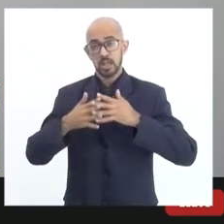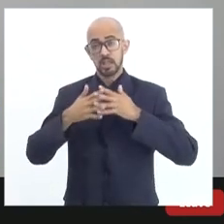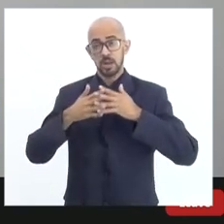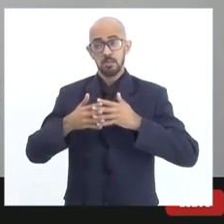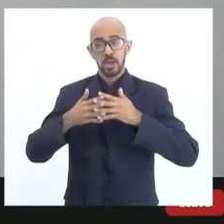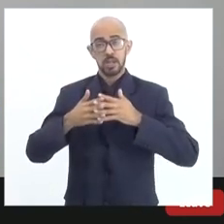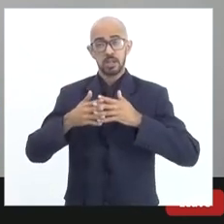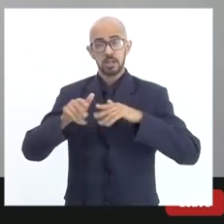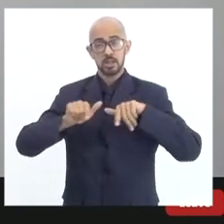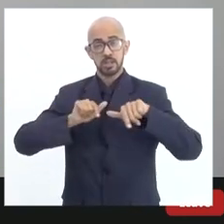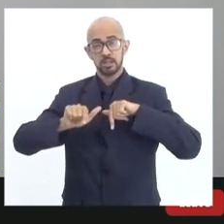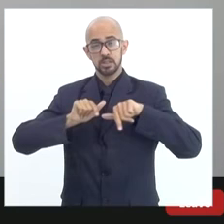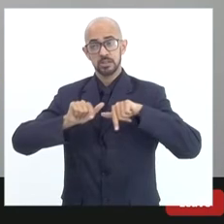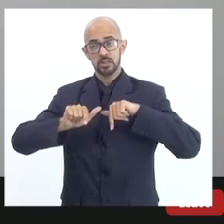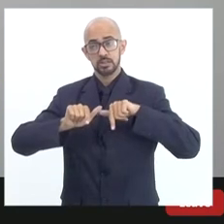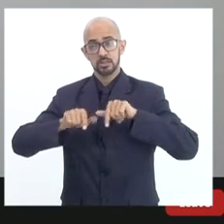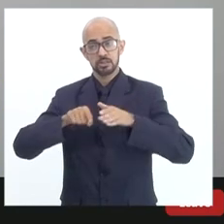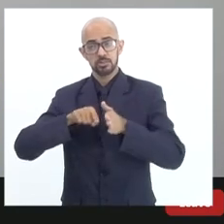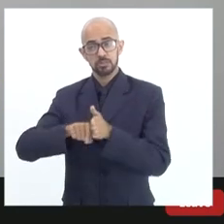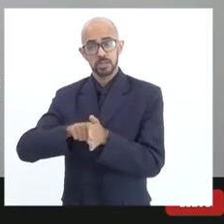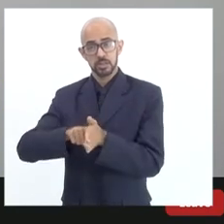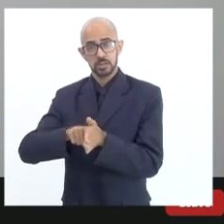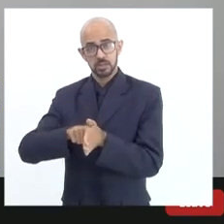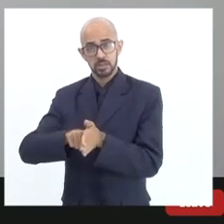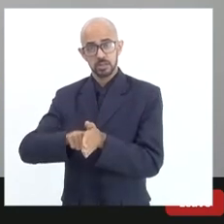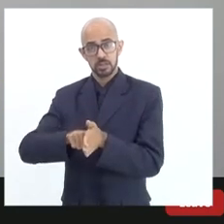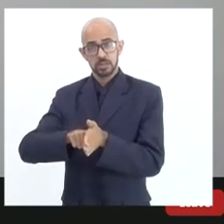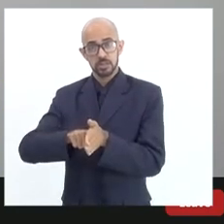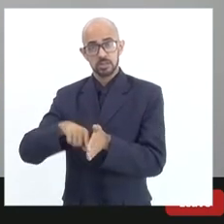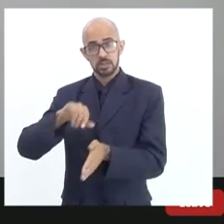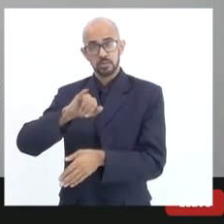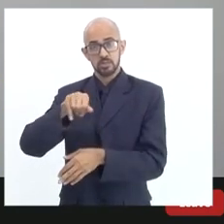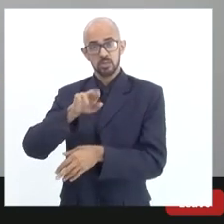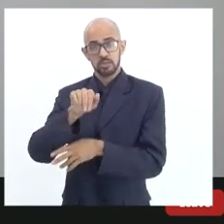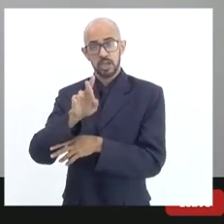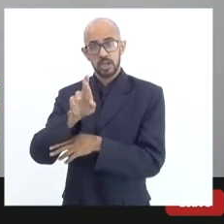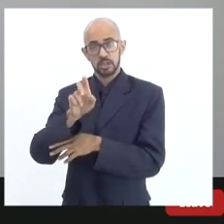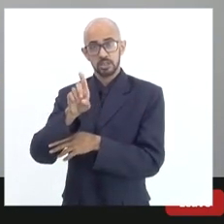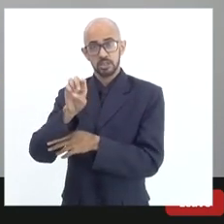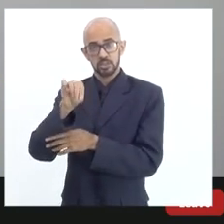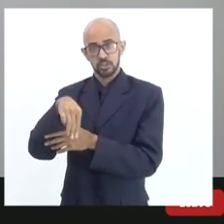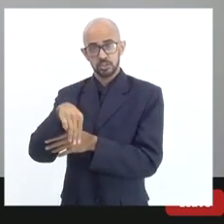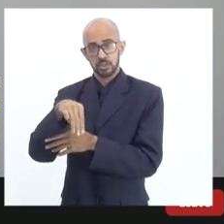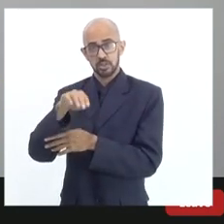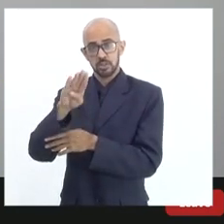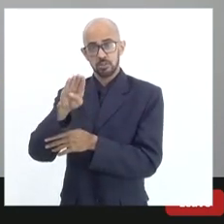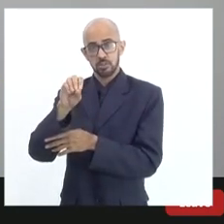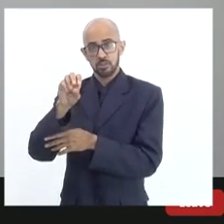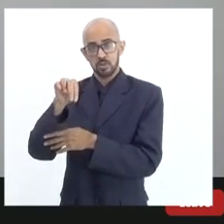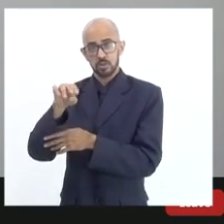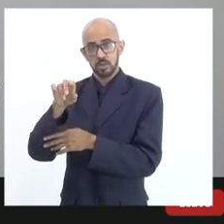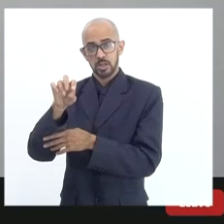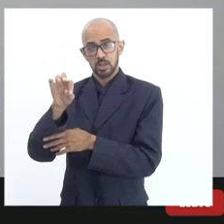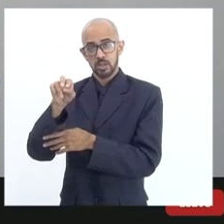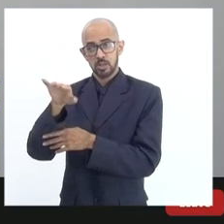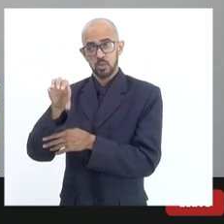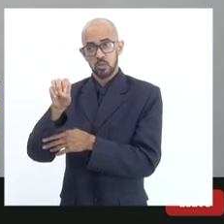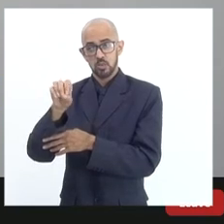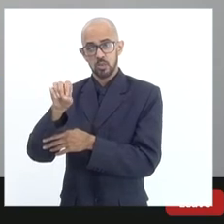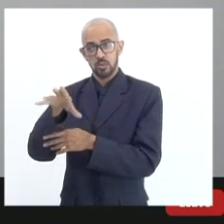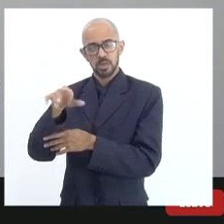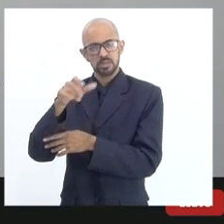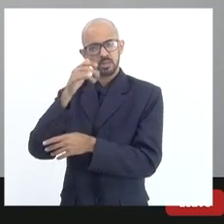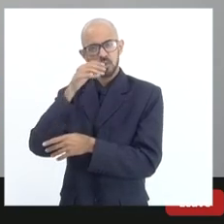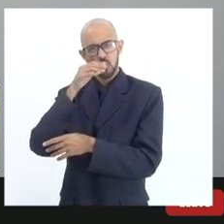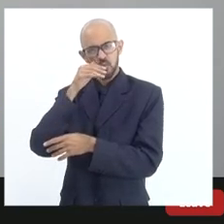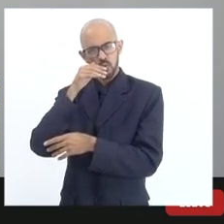atrapalha as atividades de pesquisa do Jardim Botânico. O que é curioso, que bem ao lado tem um grande instituto de pesquisa,